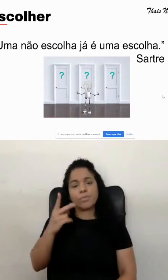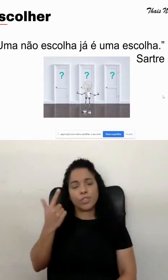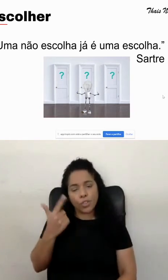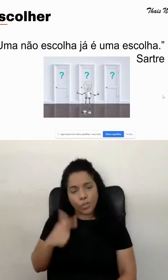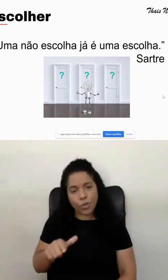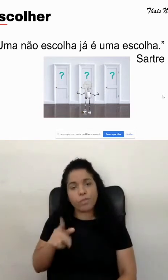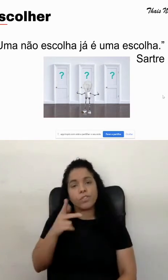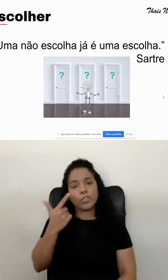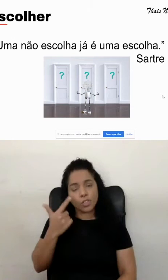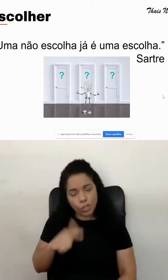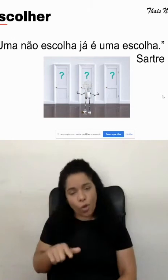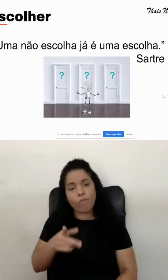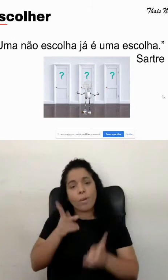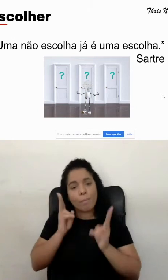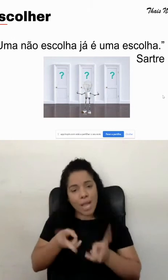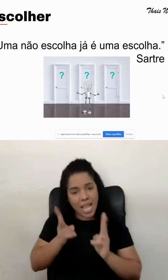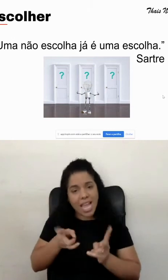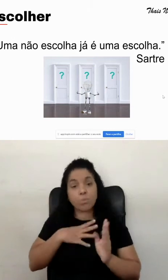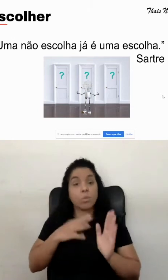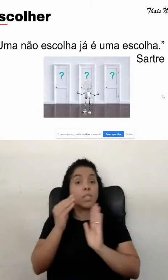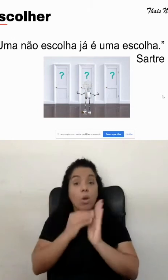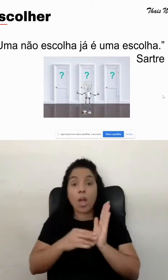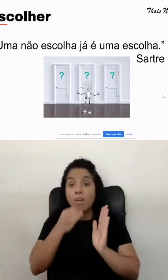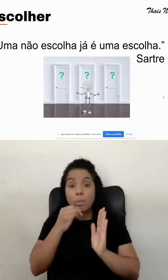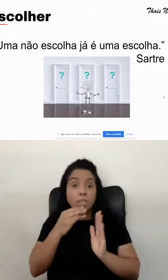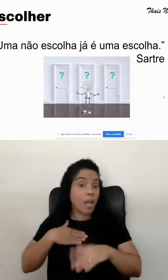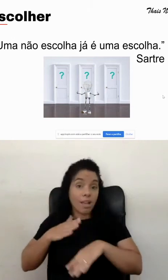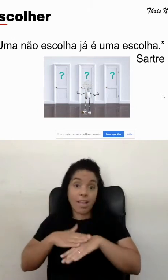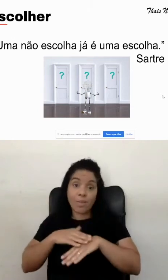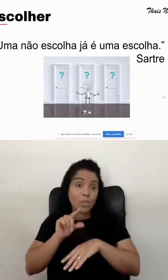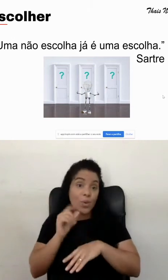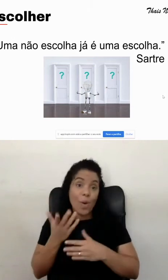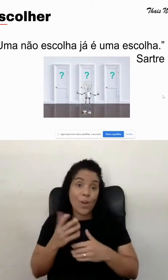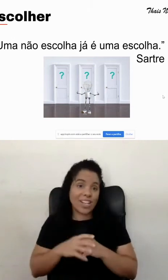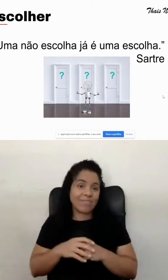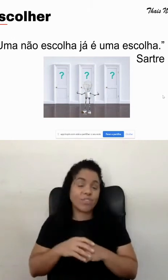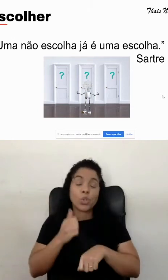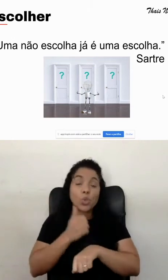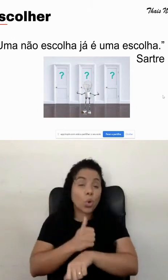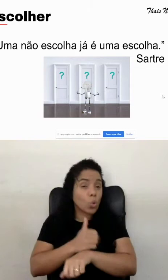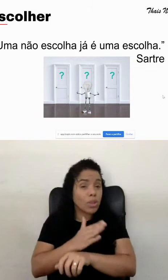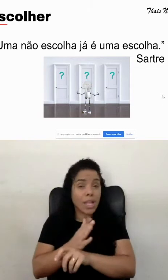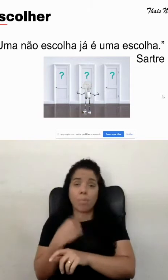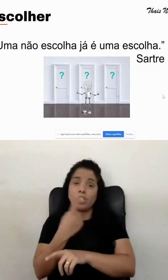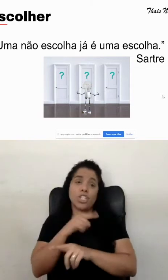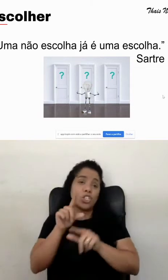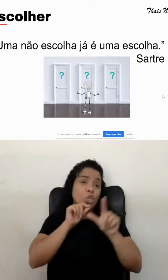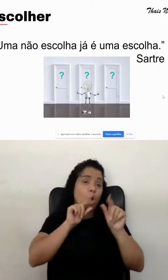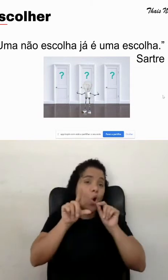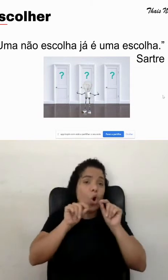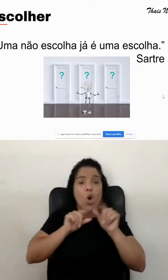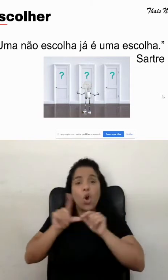não elencar o que eu preciso automatizar, eu estou fazendo escolhas. A todo momento a gente faz escolhas, né? Não